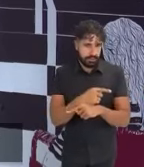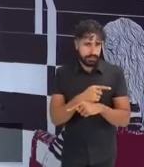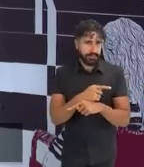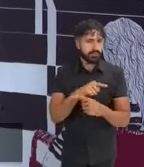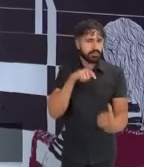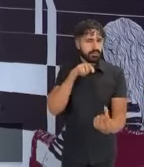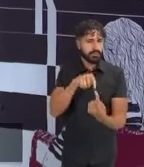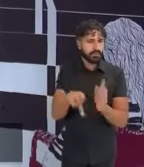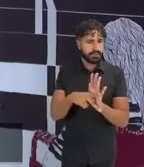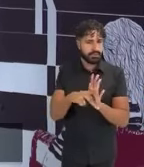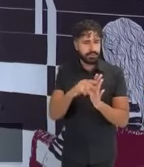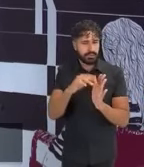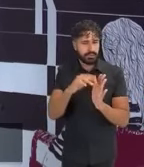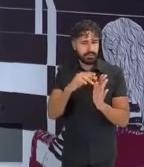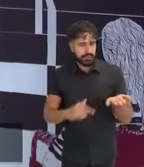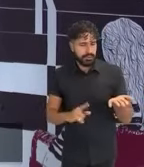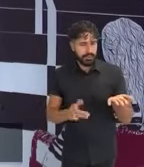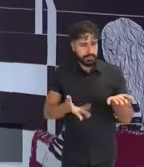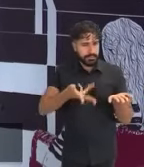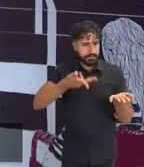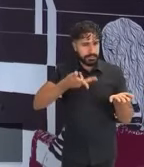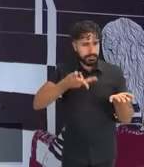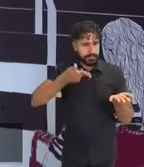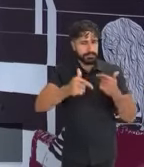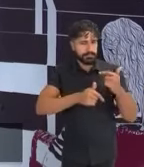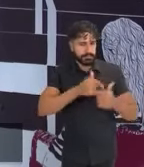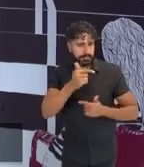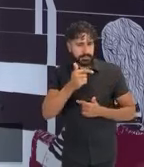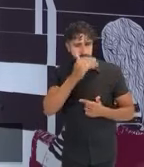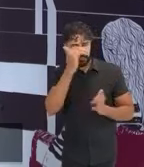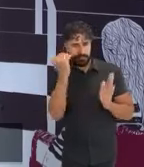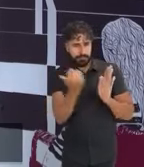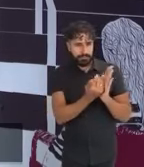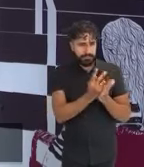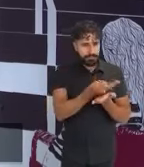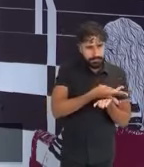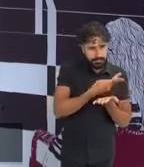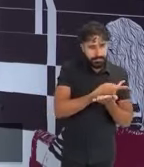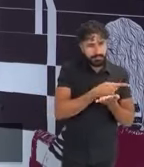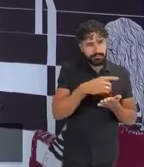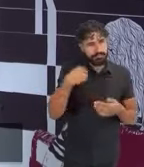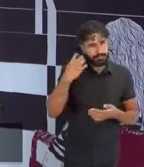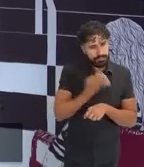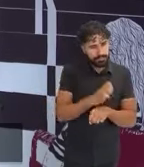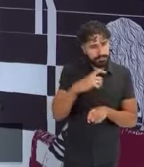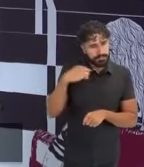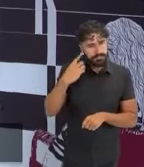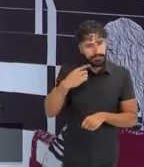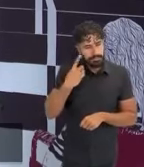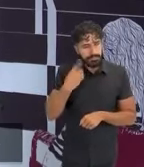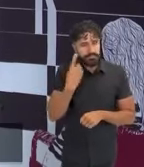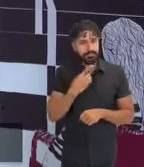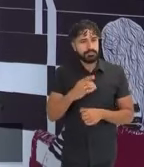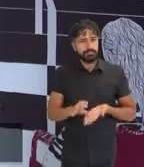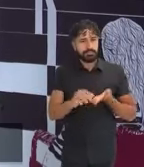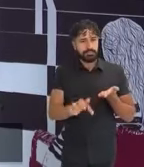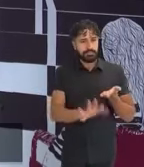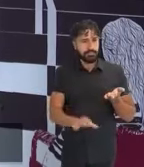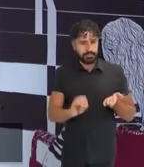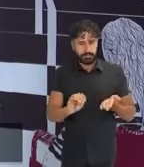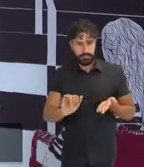objetivos do acordo estão otimizar a adoção de providências em irregularidades em estágio em direito, cabendo ao Conselho Federal da OAB informar o Ministério Público do